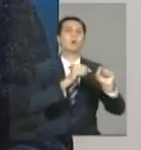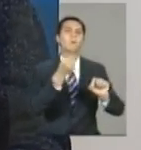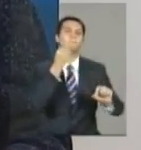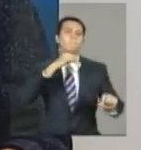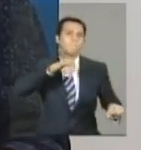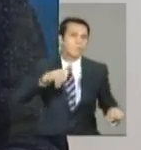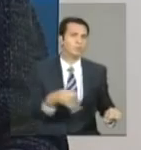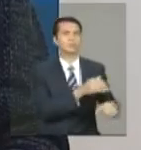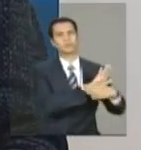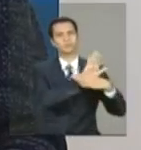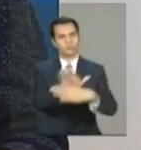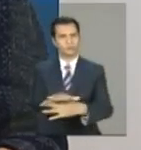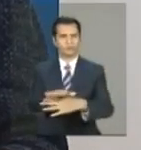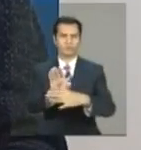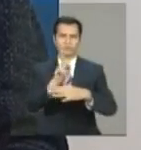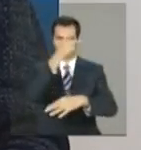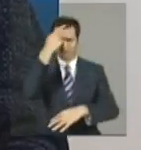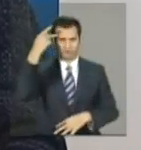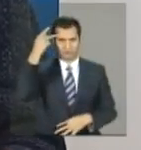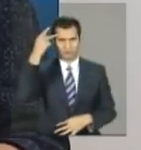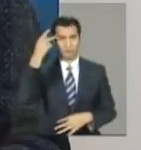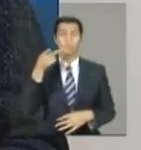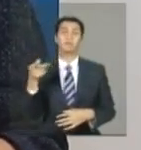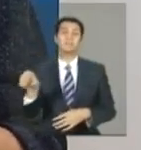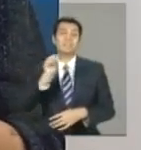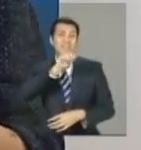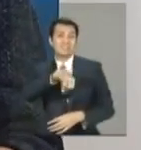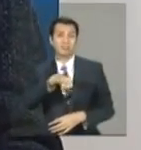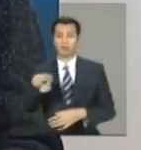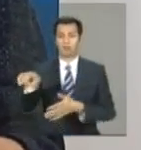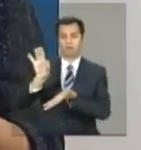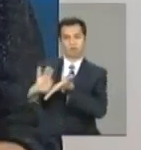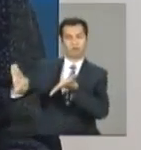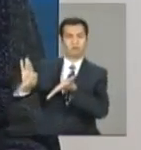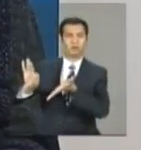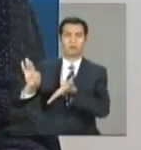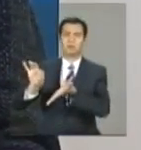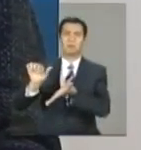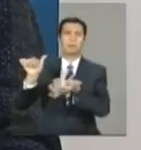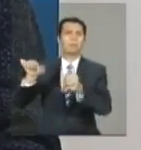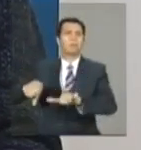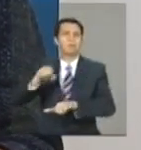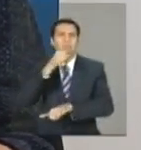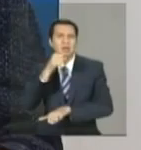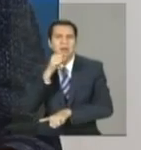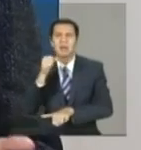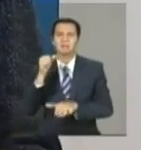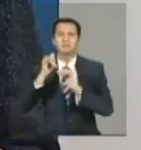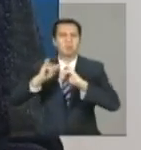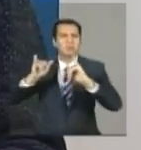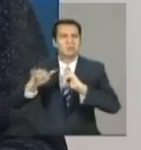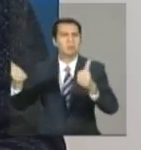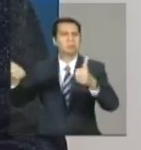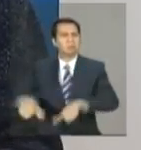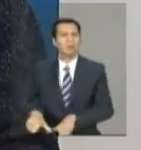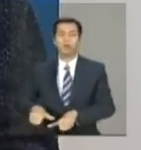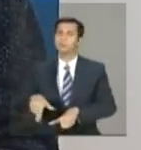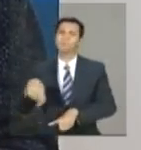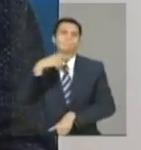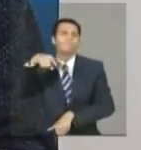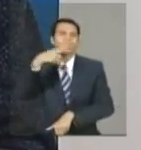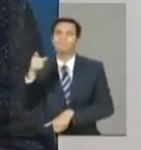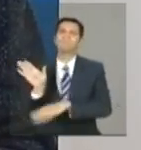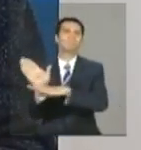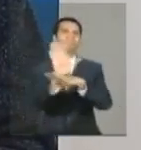Então cadastro não atualizado significa que os programas não vão chegar a quem deve chegar, certo? Por isso a importância de que a